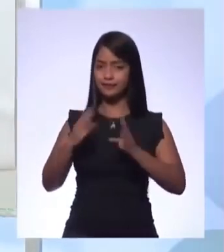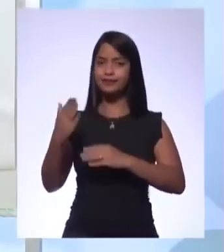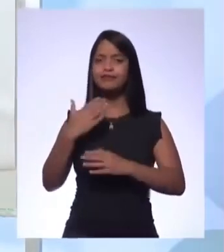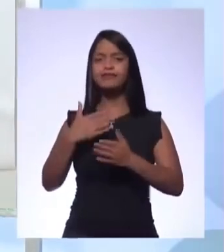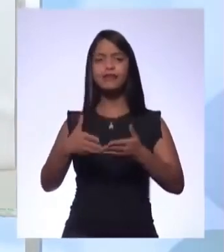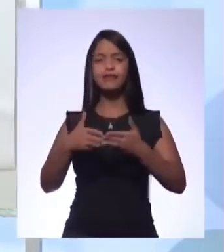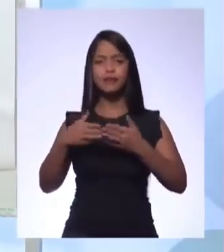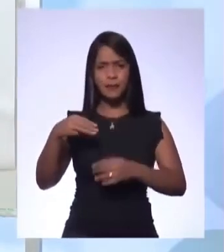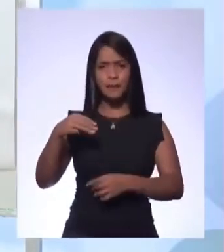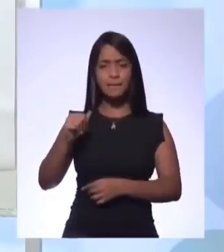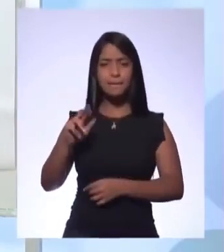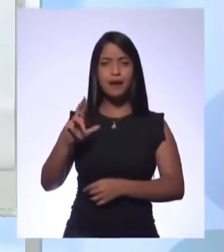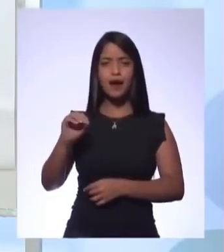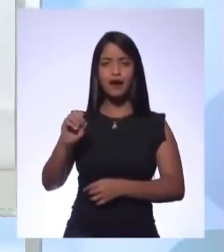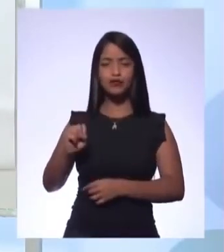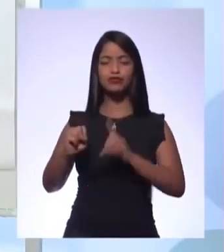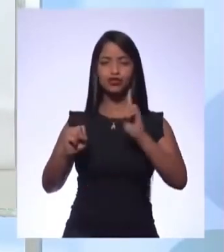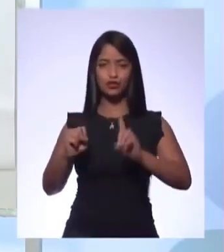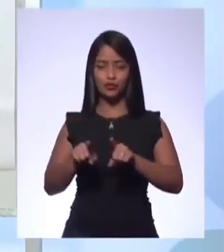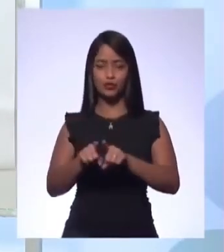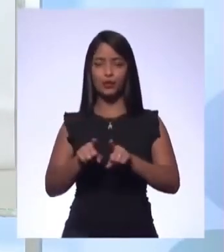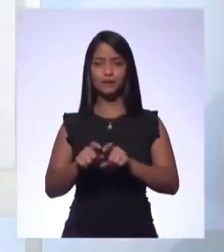Não, é o Marcos e o diretor vai colocar aqui.